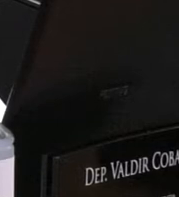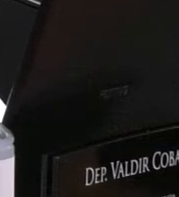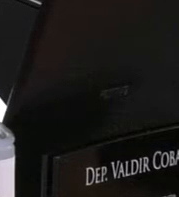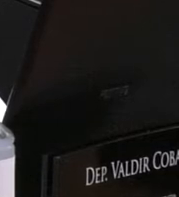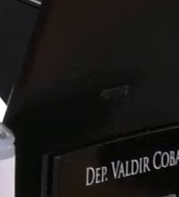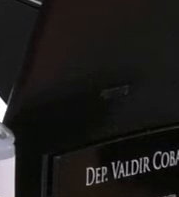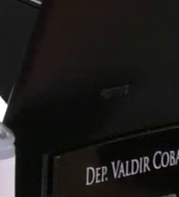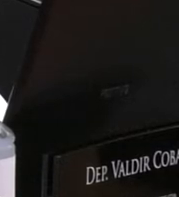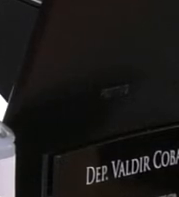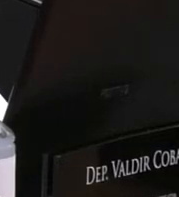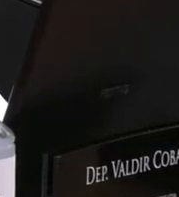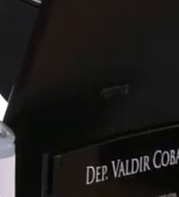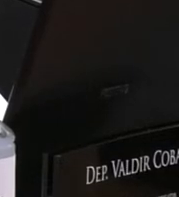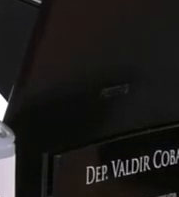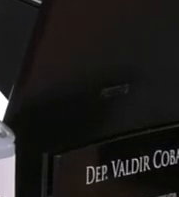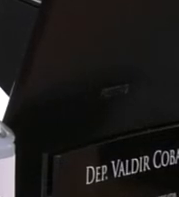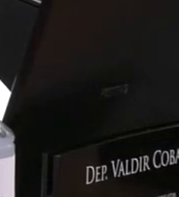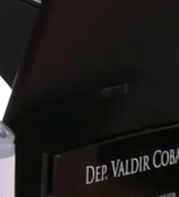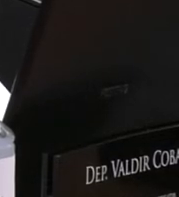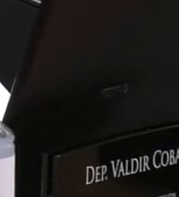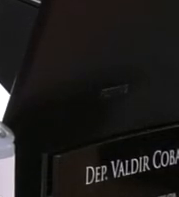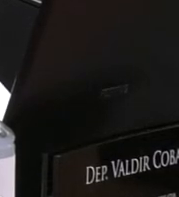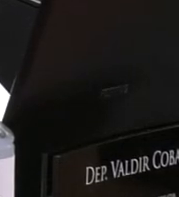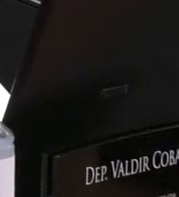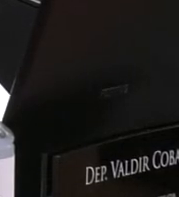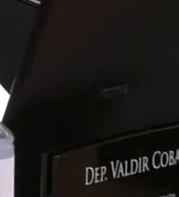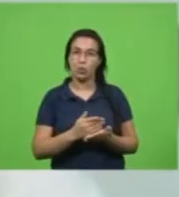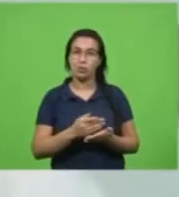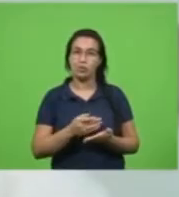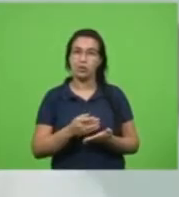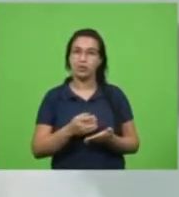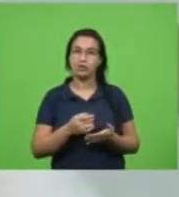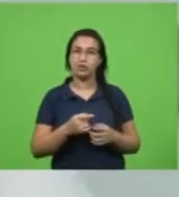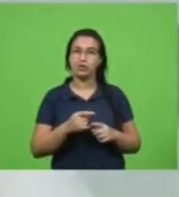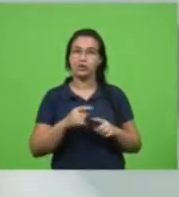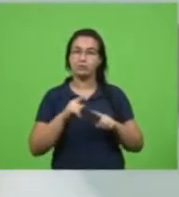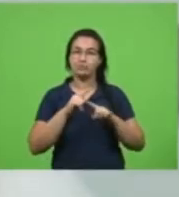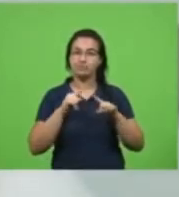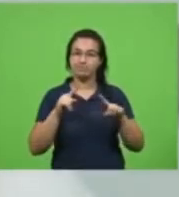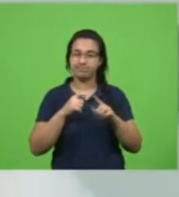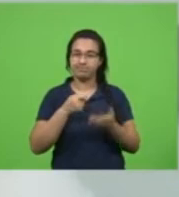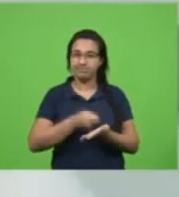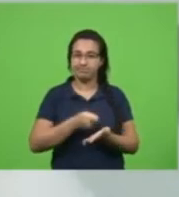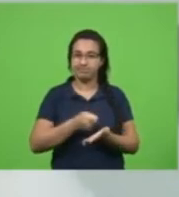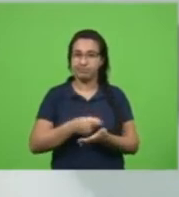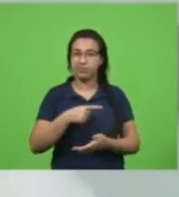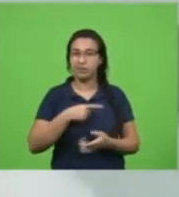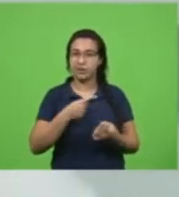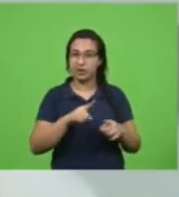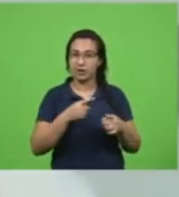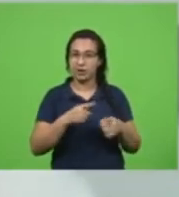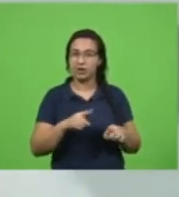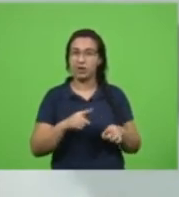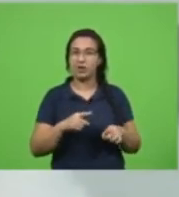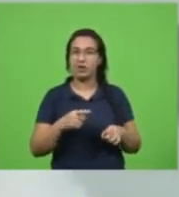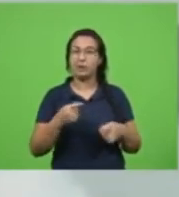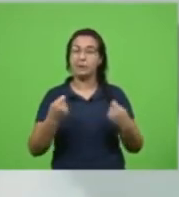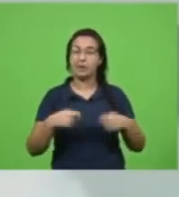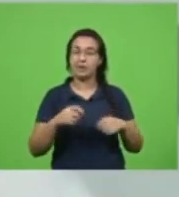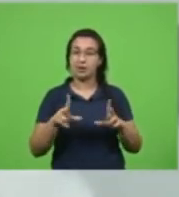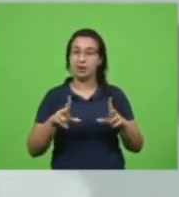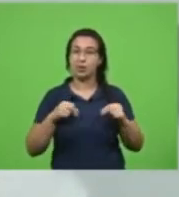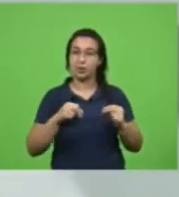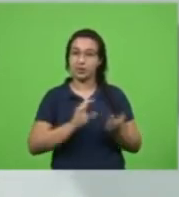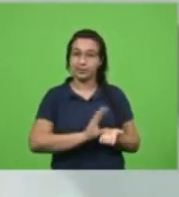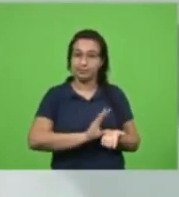ressarcimento é de 1.600 reais ao dia por leito necessário reconhecer os investimentos que são feitos com